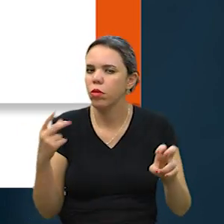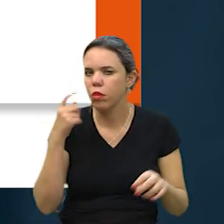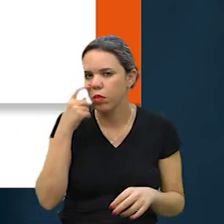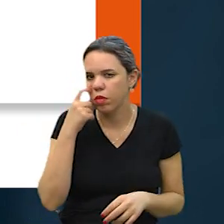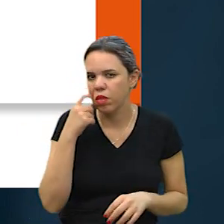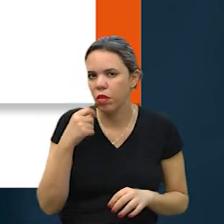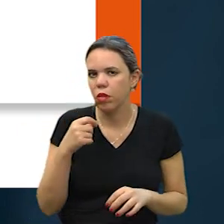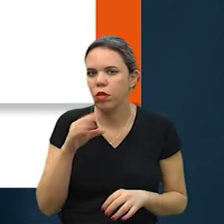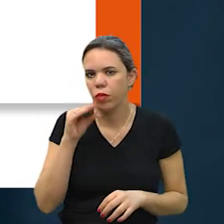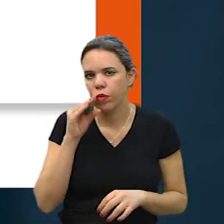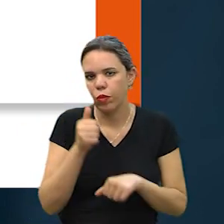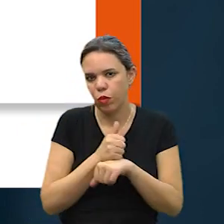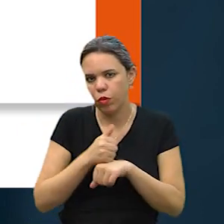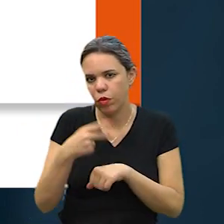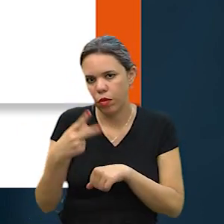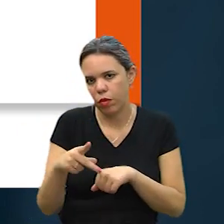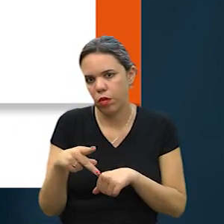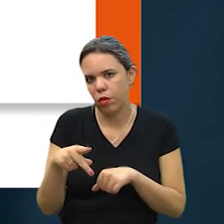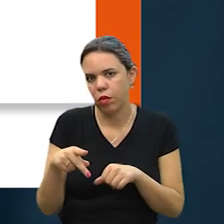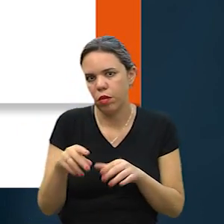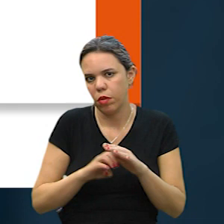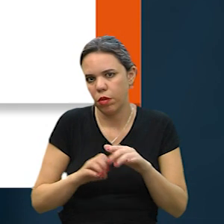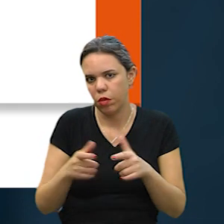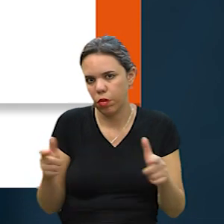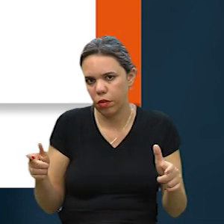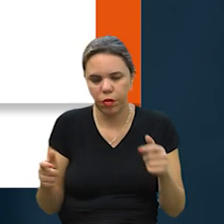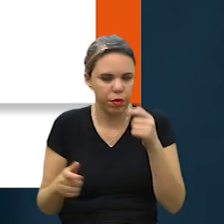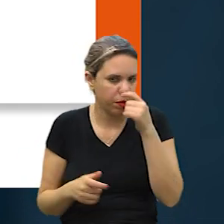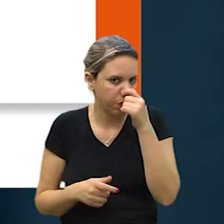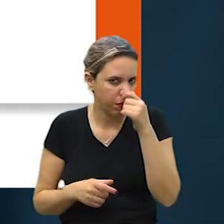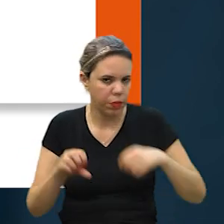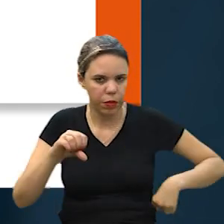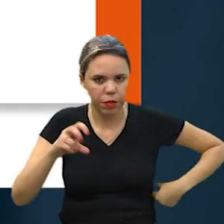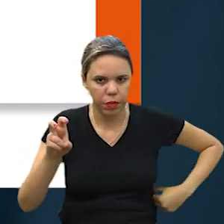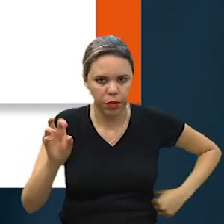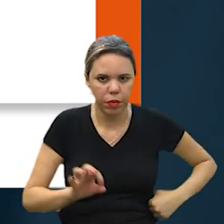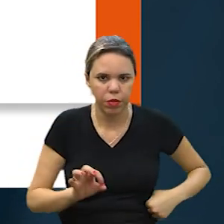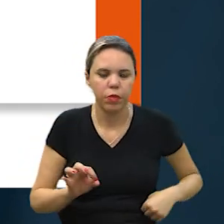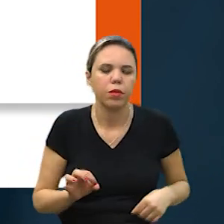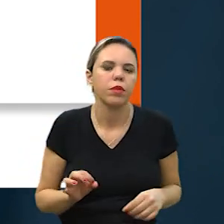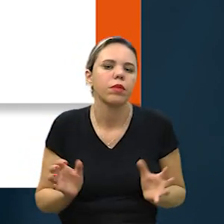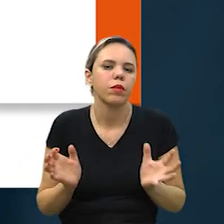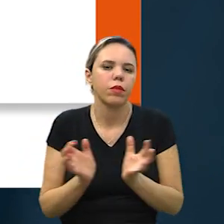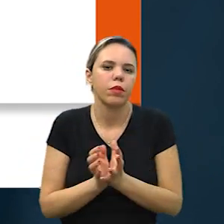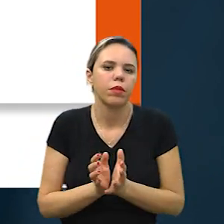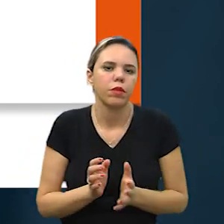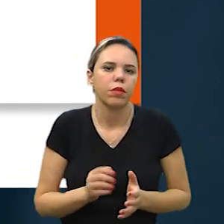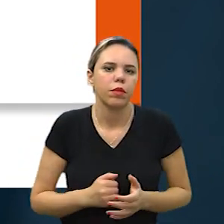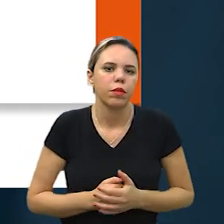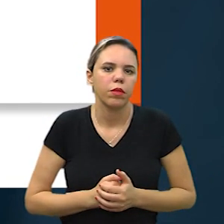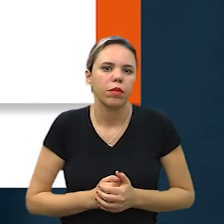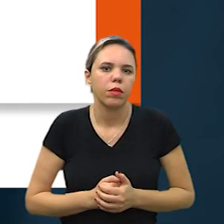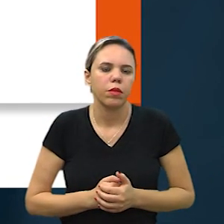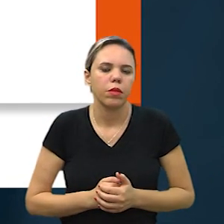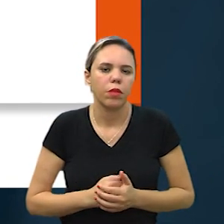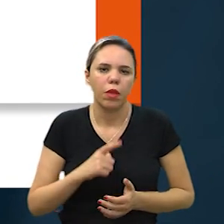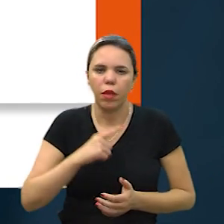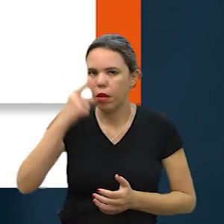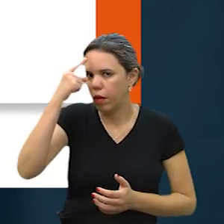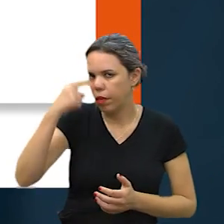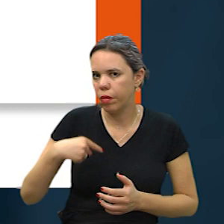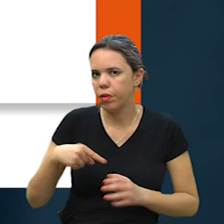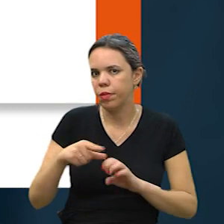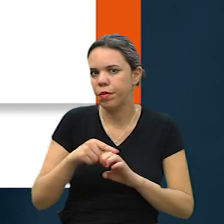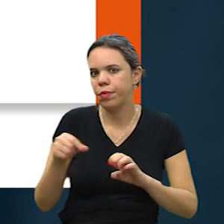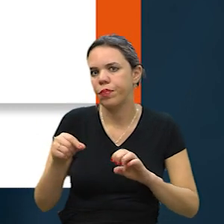5 empregados, não é na sua grande maioria, 95% desse conjunto tem esse